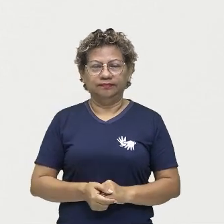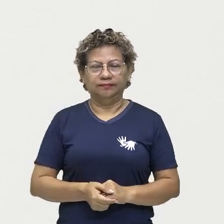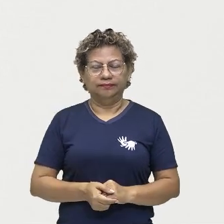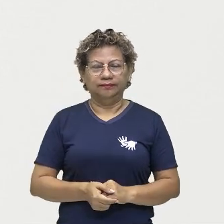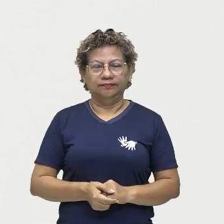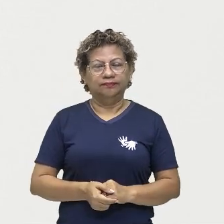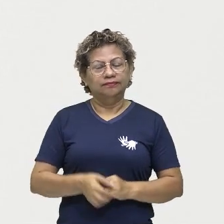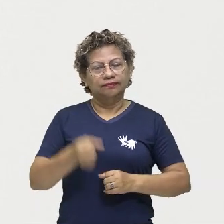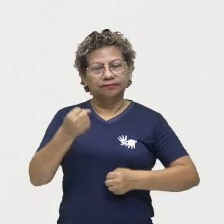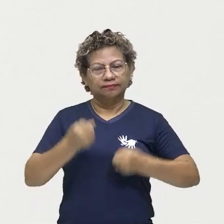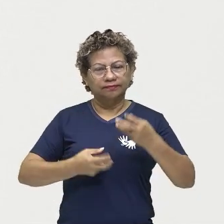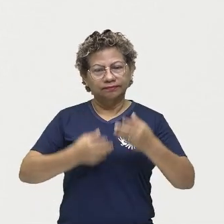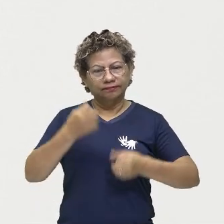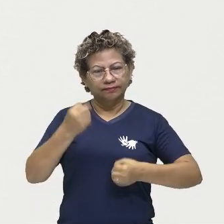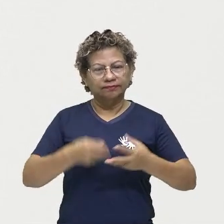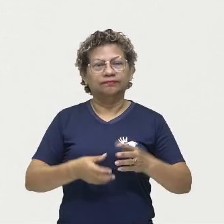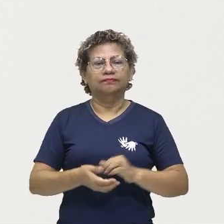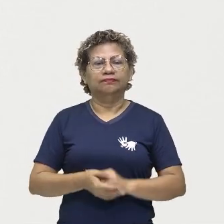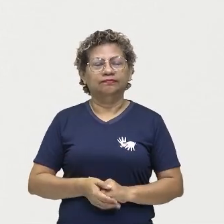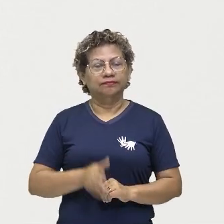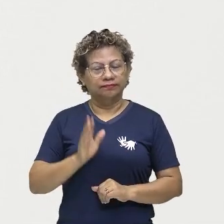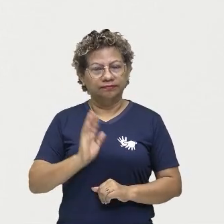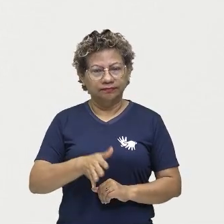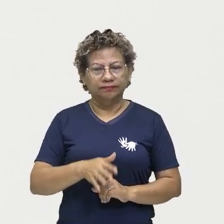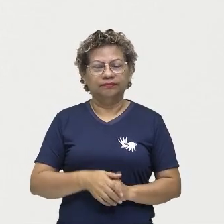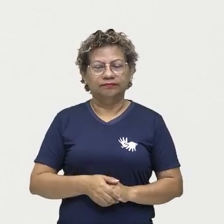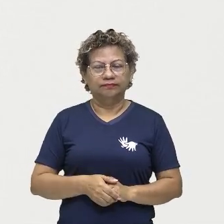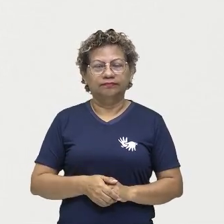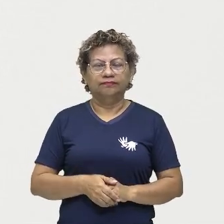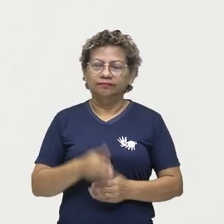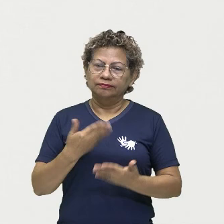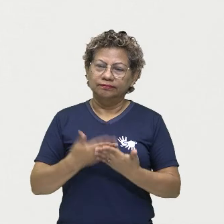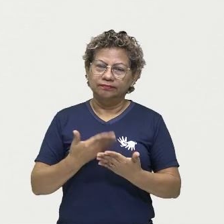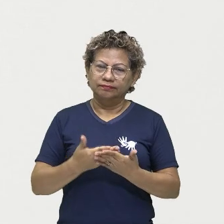nós temos que ter ela já formada.